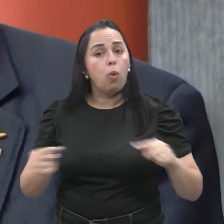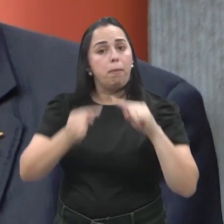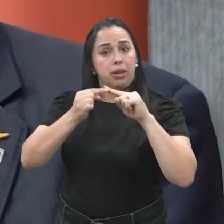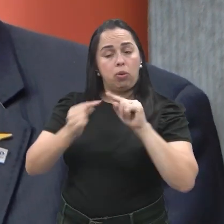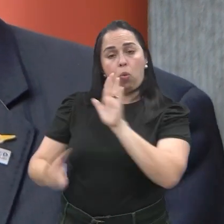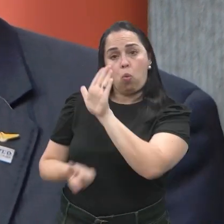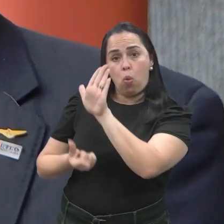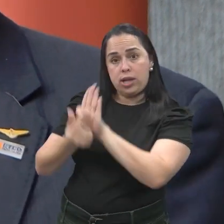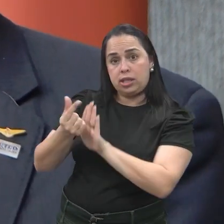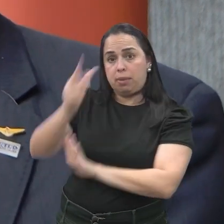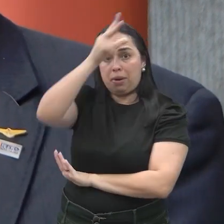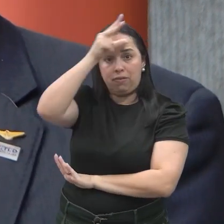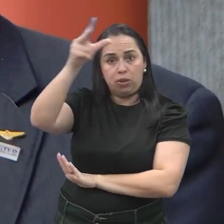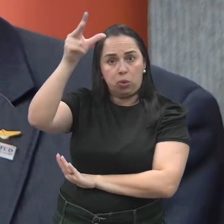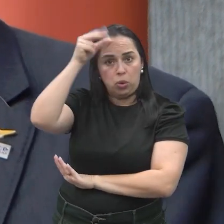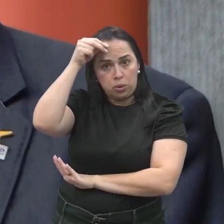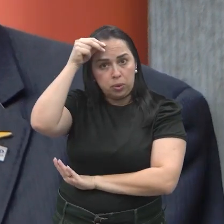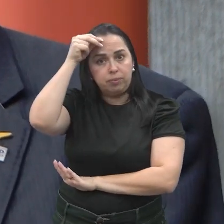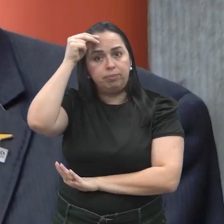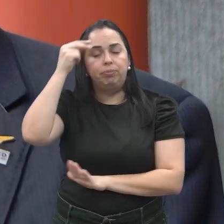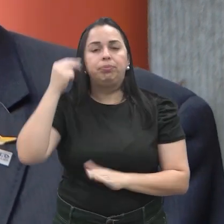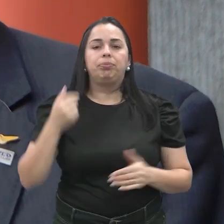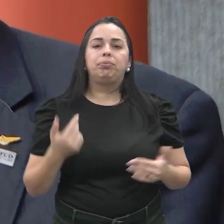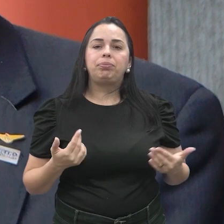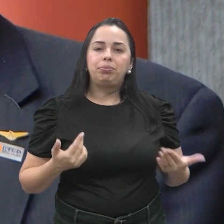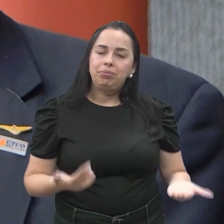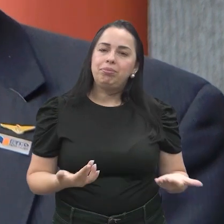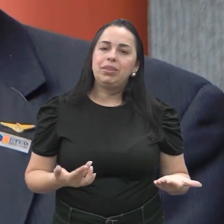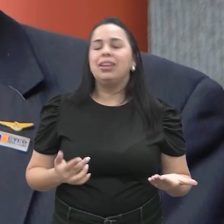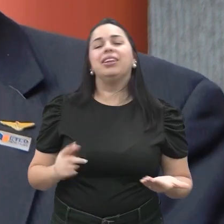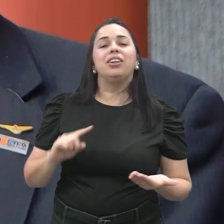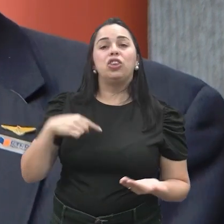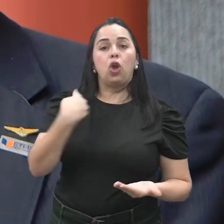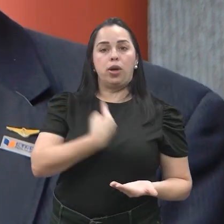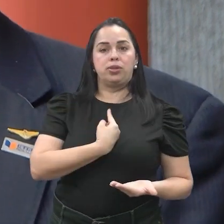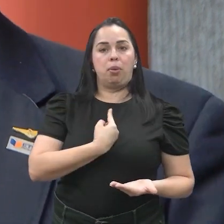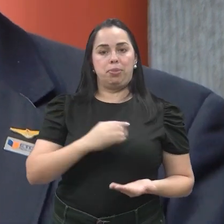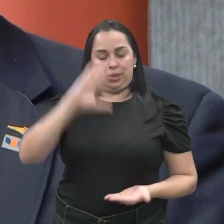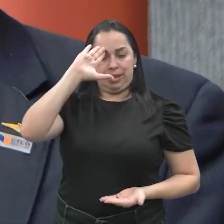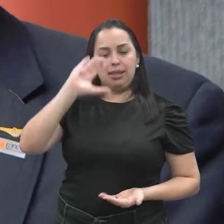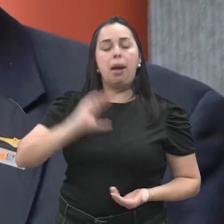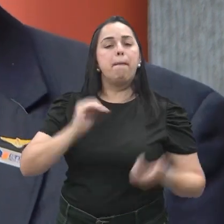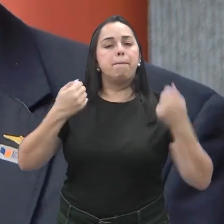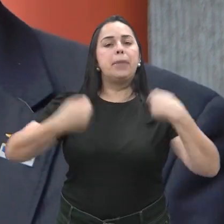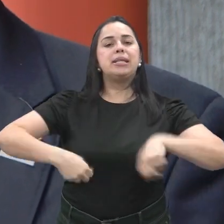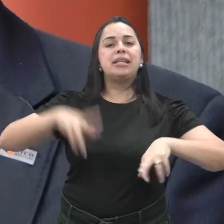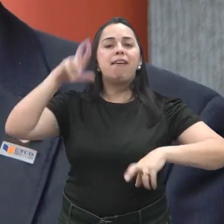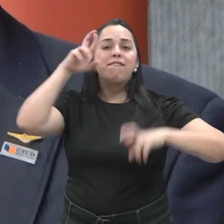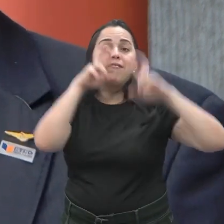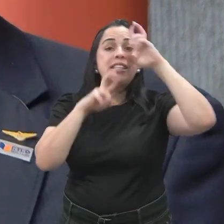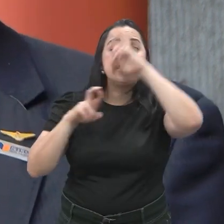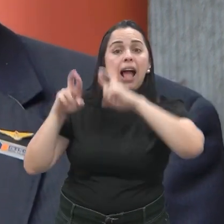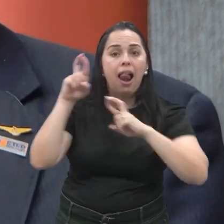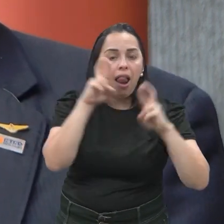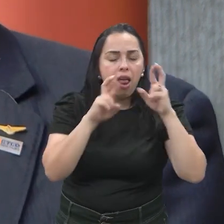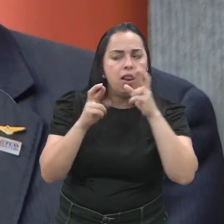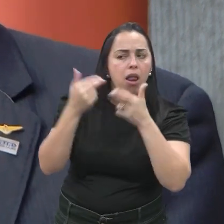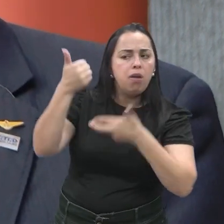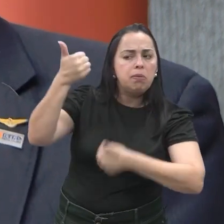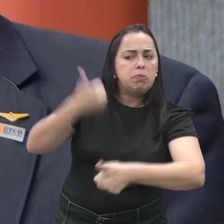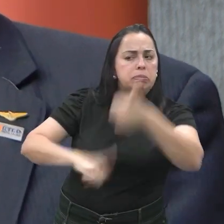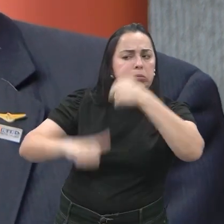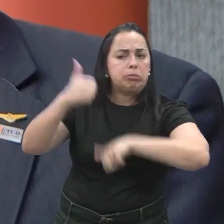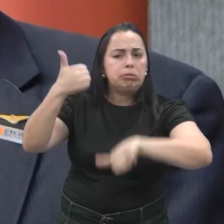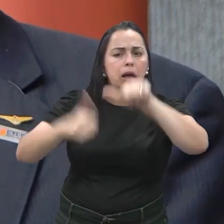está estabelecido de como essa receita é distribuída. E nós, como munícipe, devemos fiscalizar isso, porque